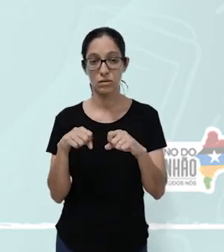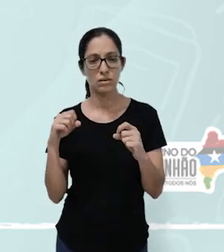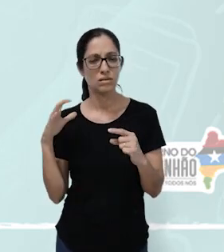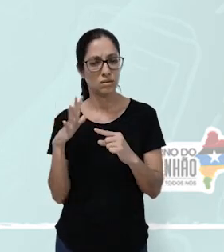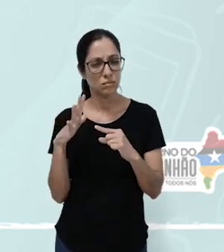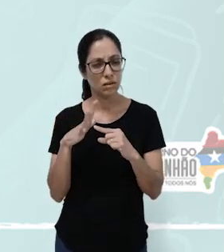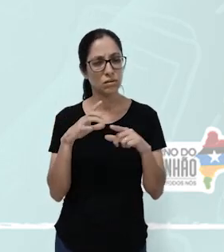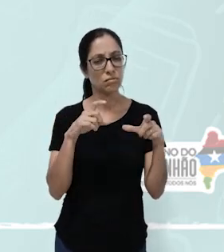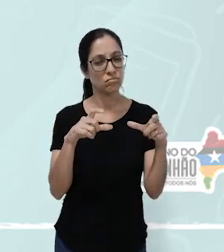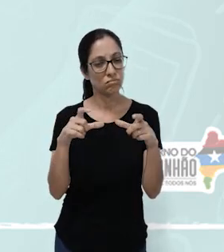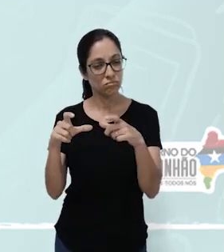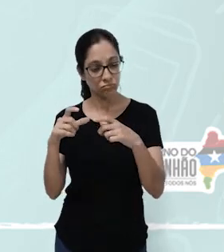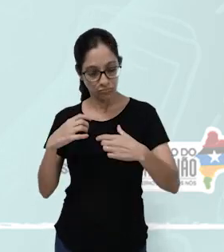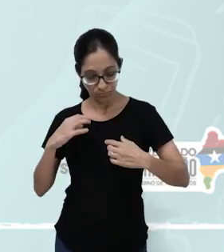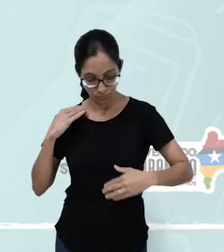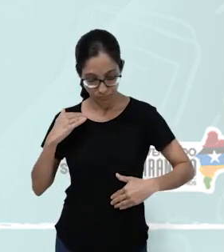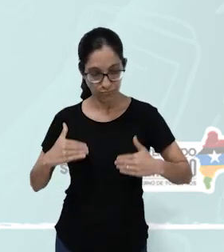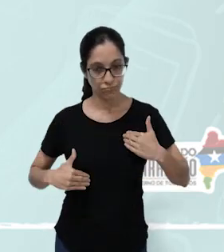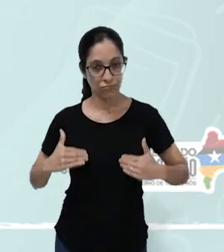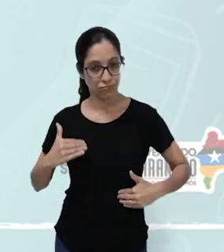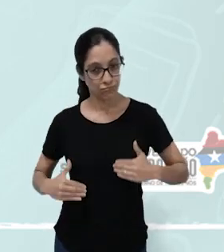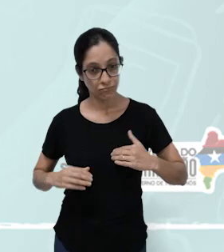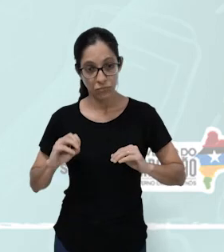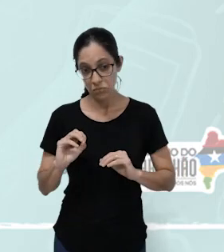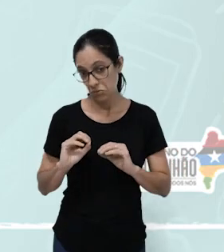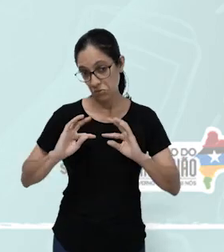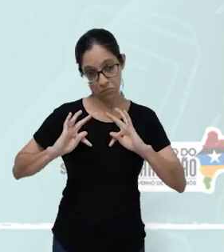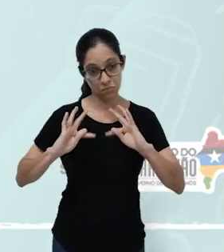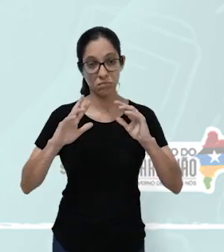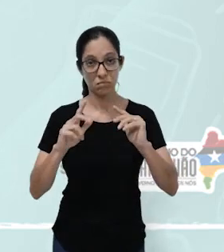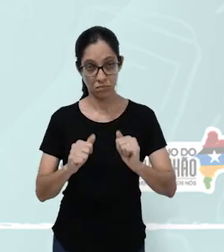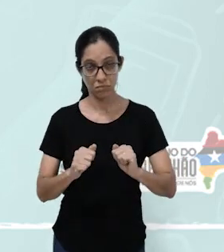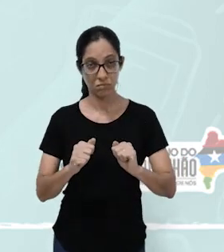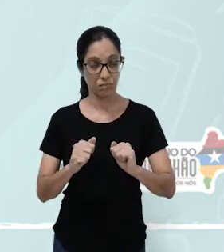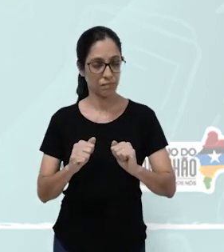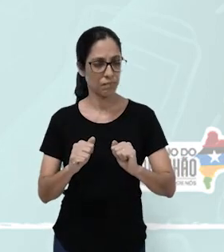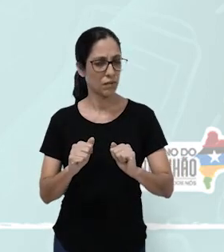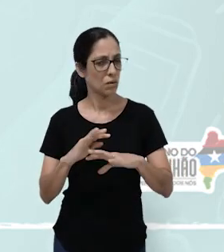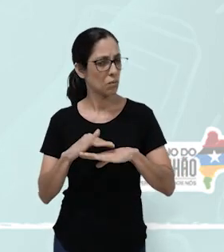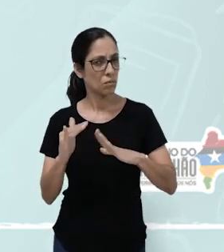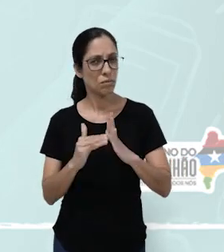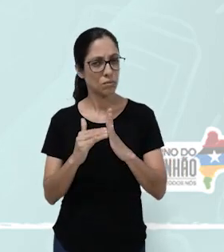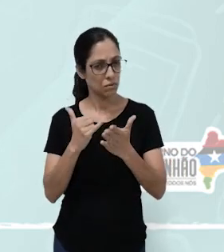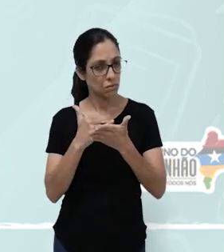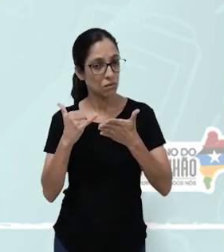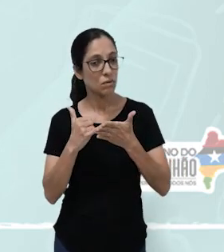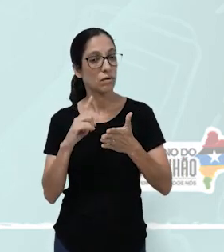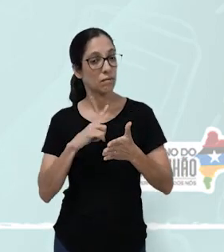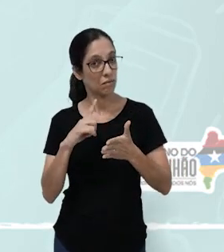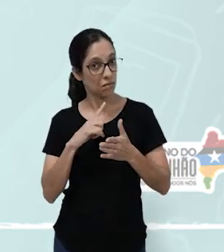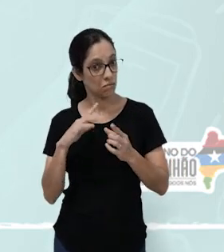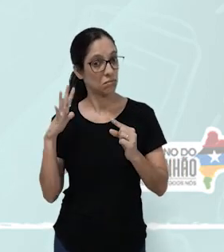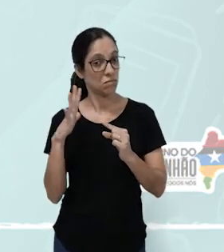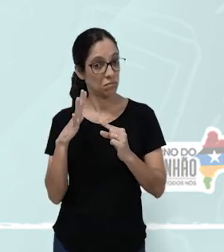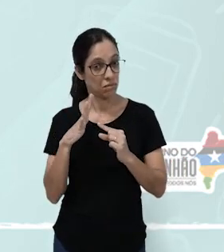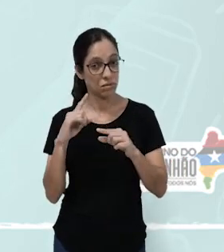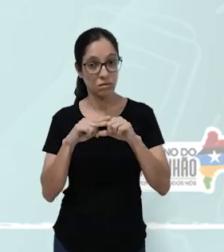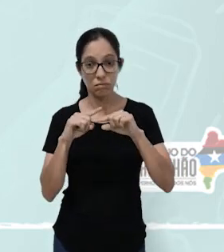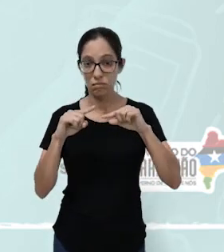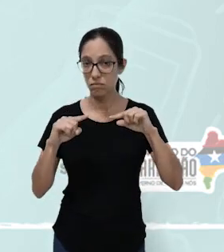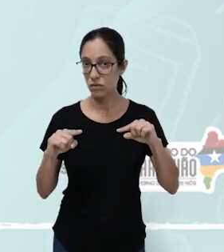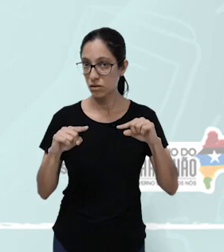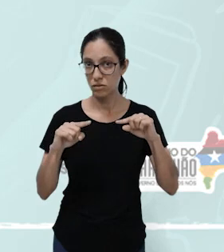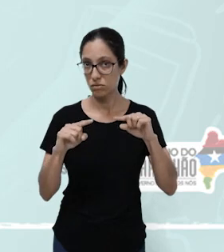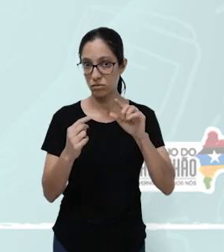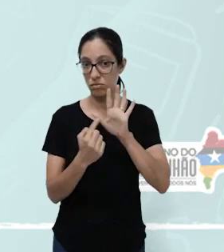em determinados locais ou no organismo como um todo. Toda droga tem seus efeitos, porém eles não